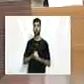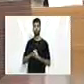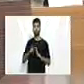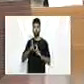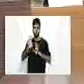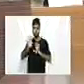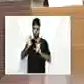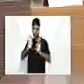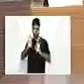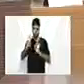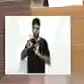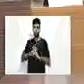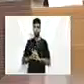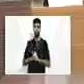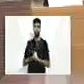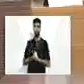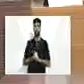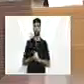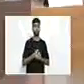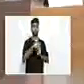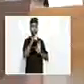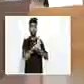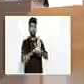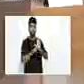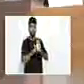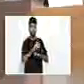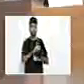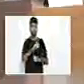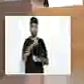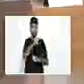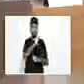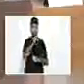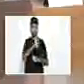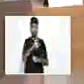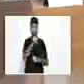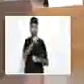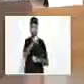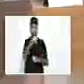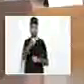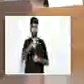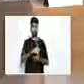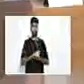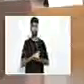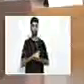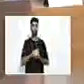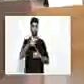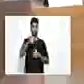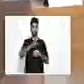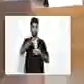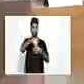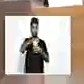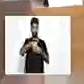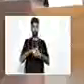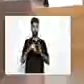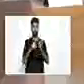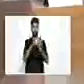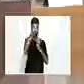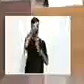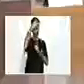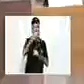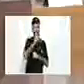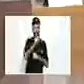vai projeto de lei número 18/27 primeira votação Prefeito